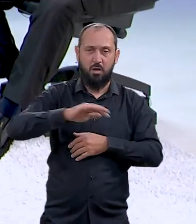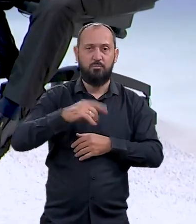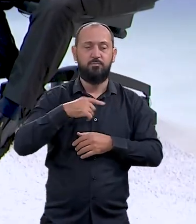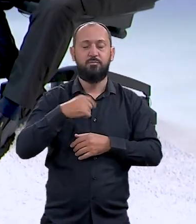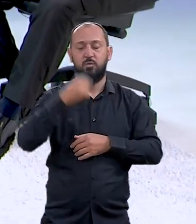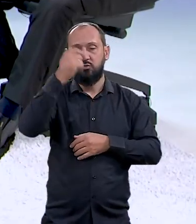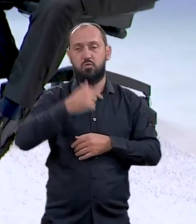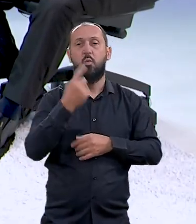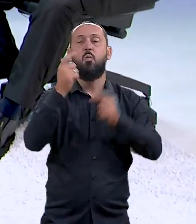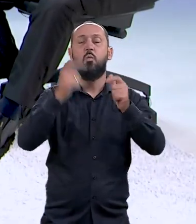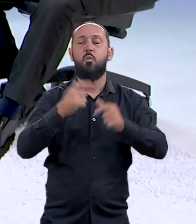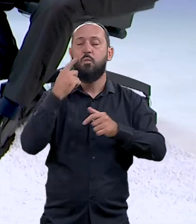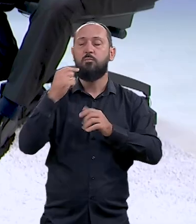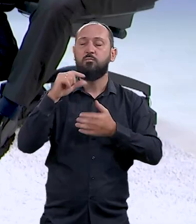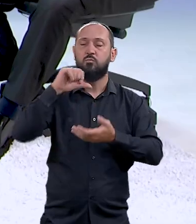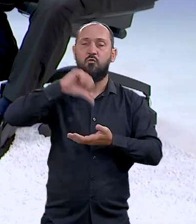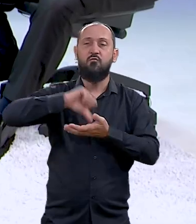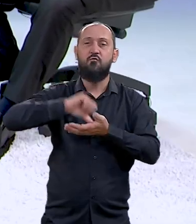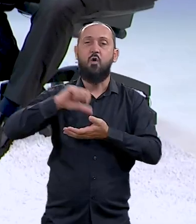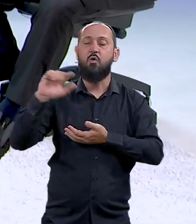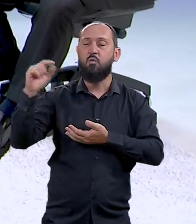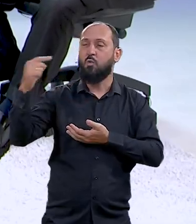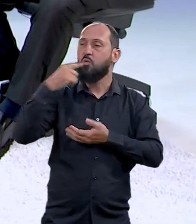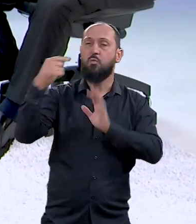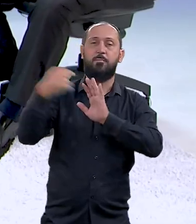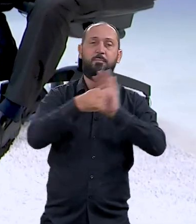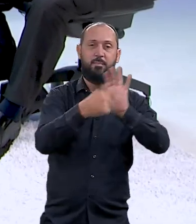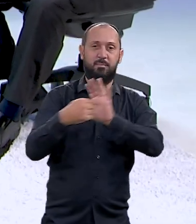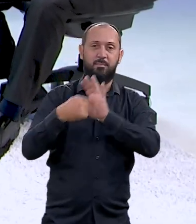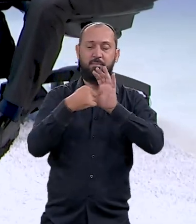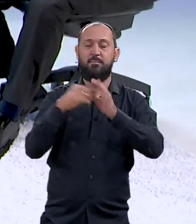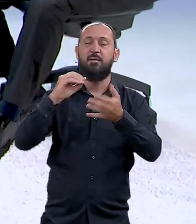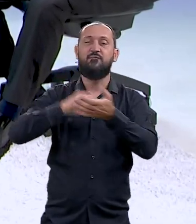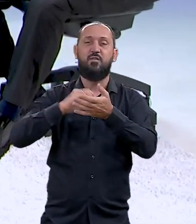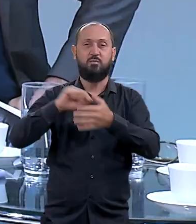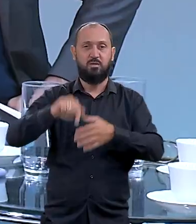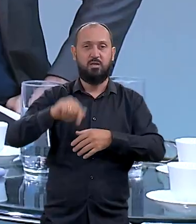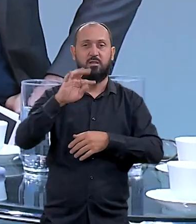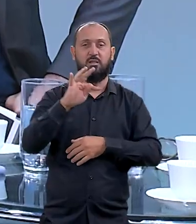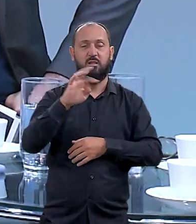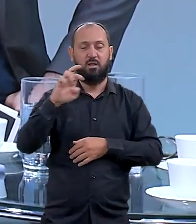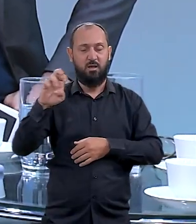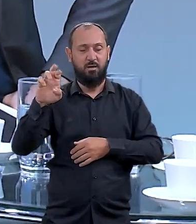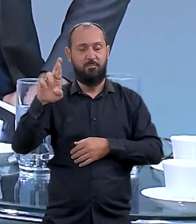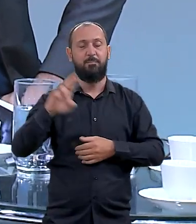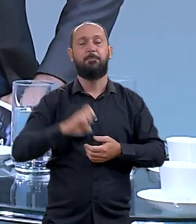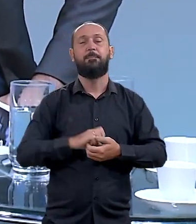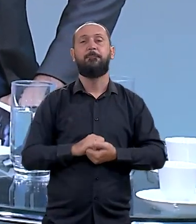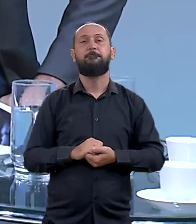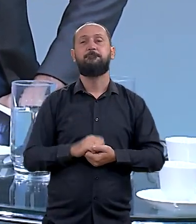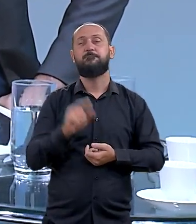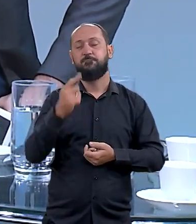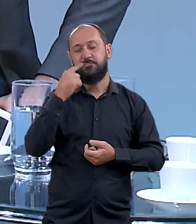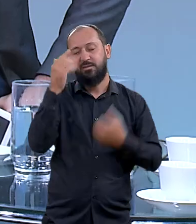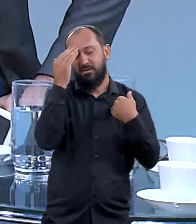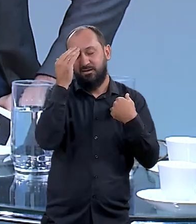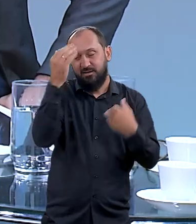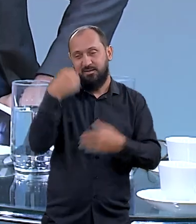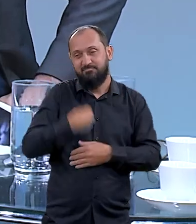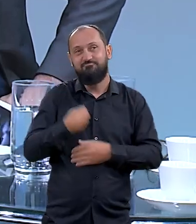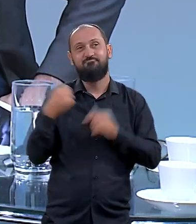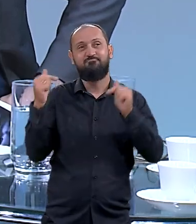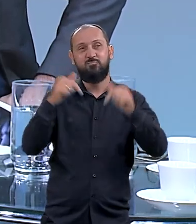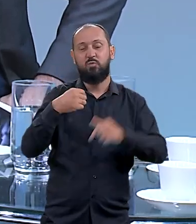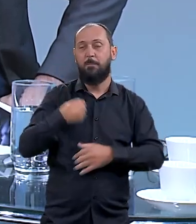queremos agradecer a sua brilhante participação com tantas informações importantes pois aí. É. Agora todo mundo conhece o que o TRE faz, né?